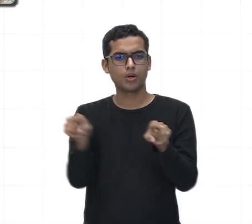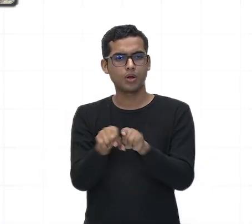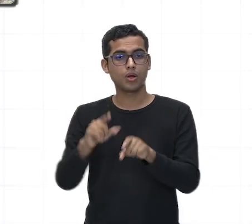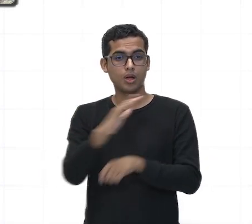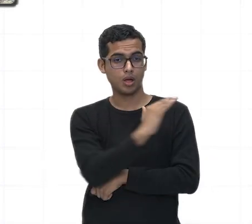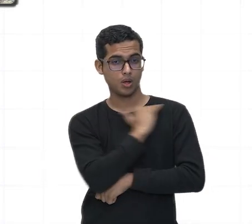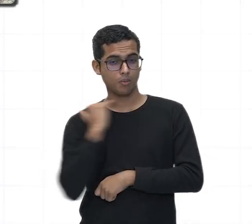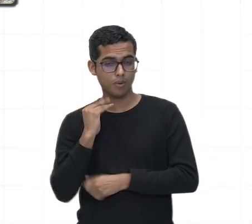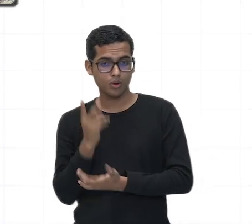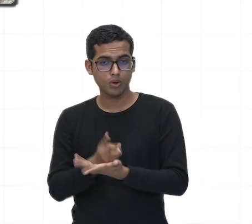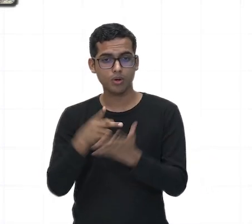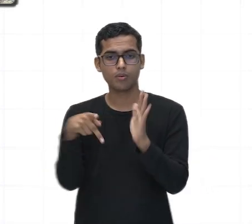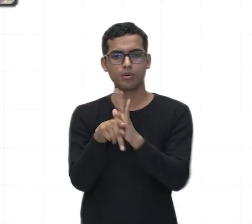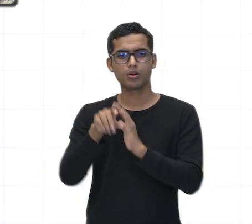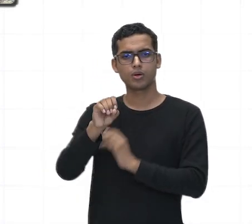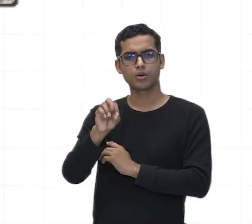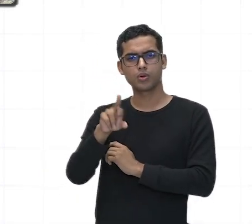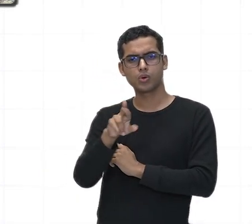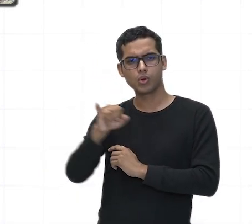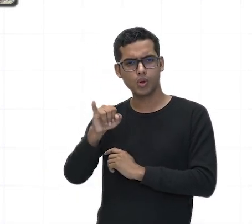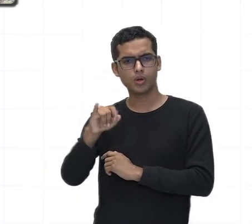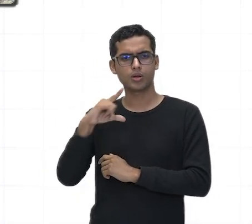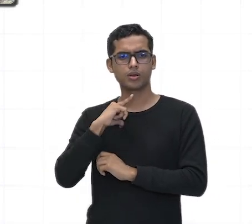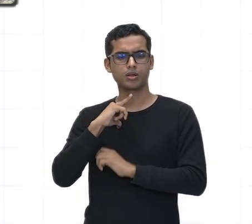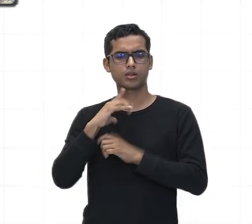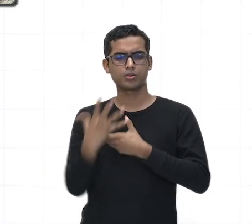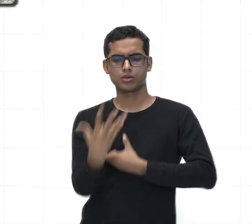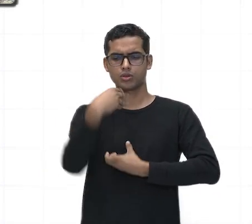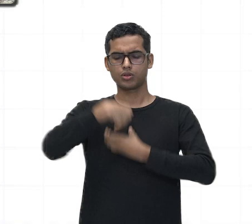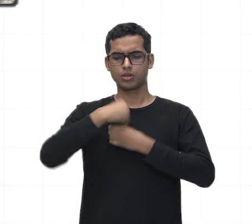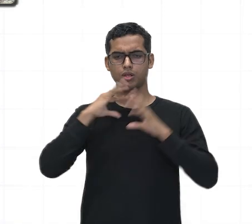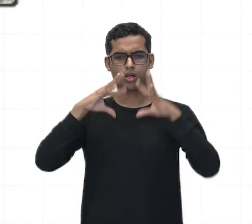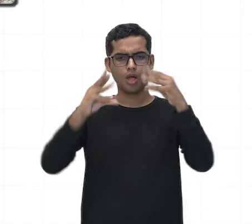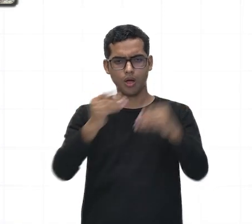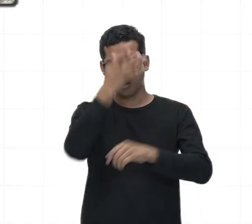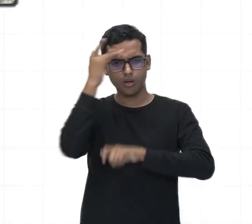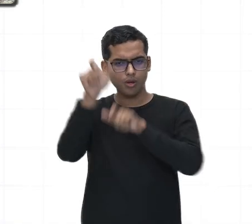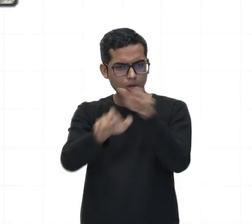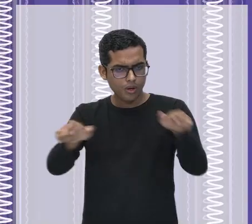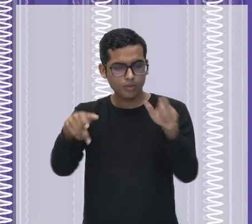e imortal que habita em todo ser humano. Né? Para o